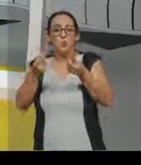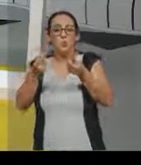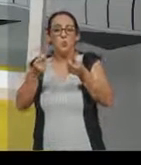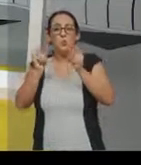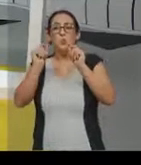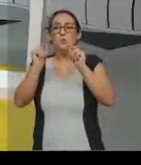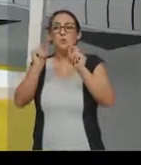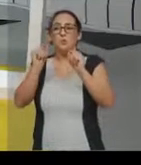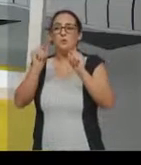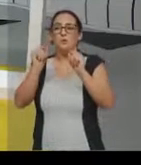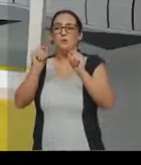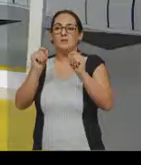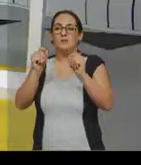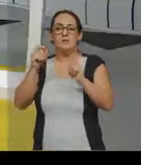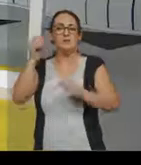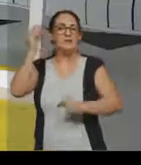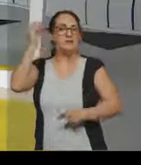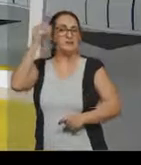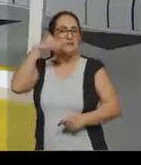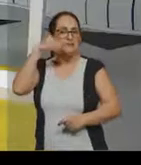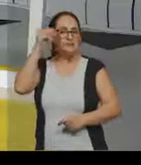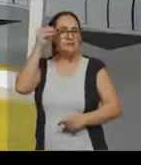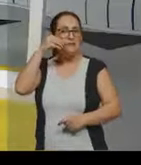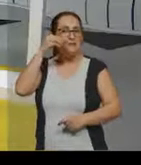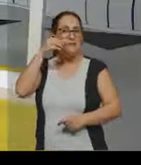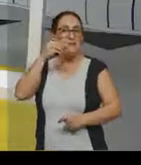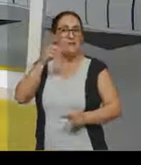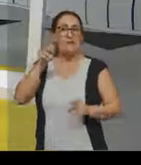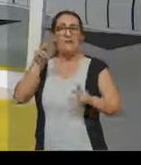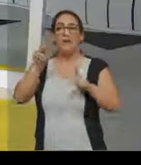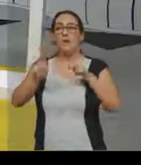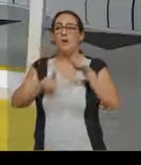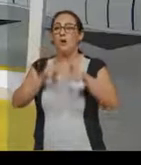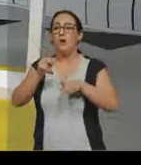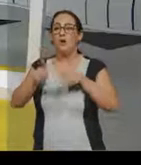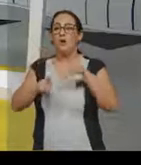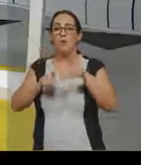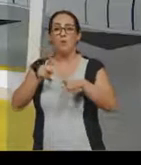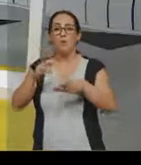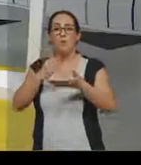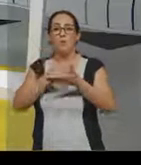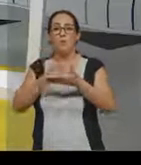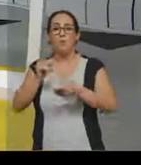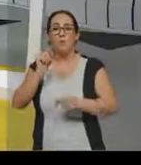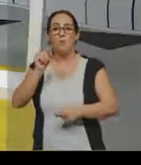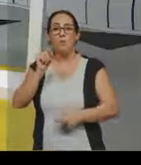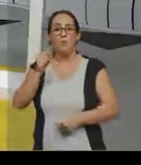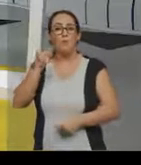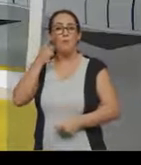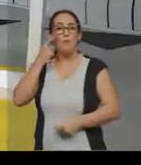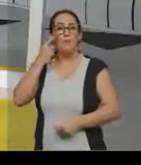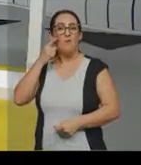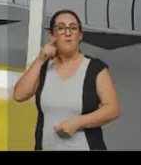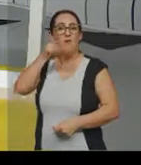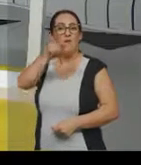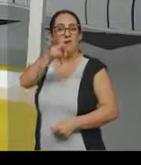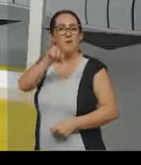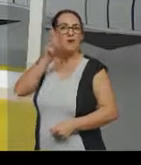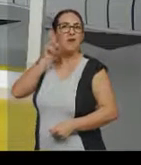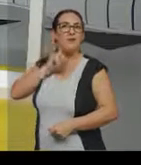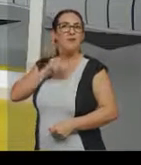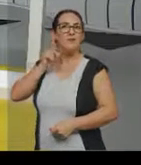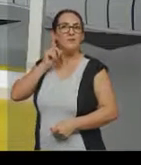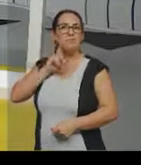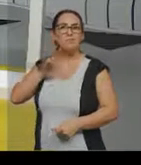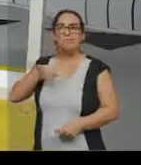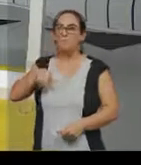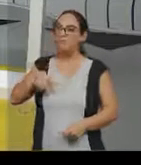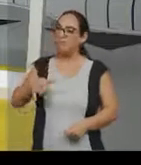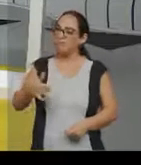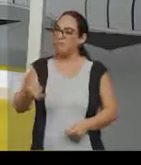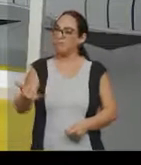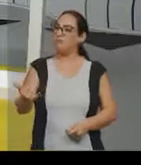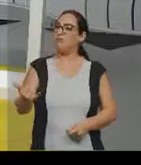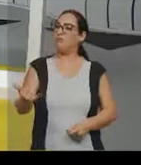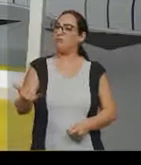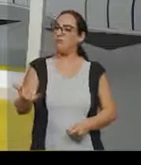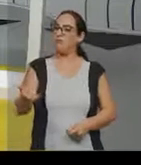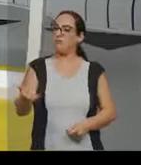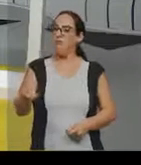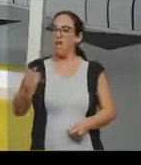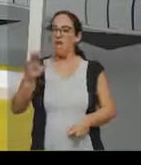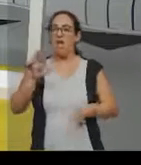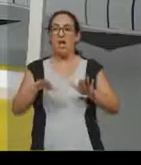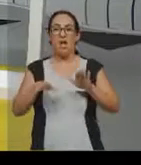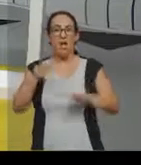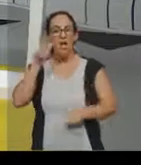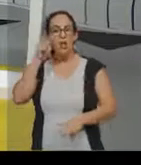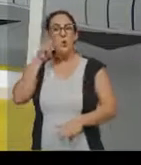começaram a enxergar nos Estados Unidos uma alternativa para conseguir melhores recursos, né?